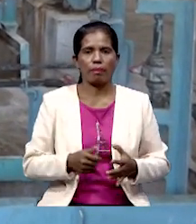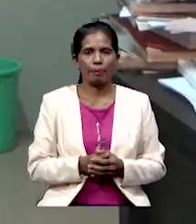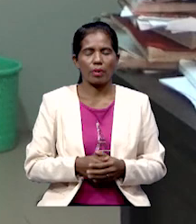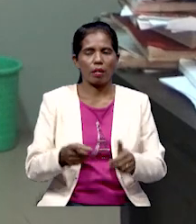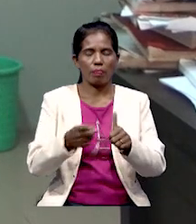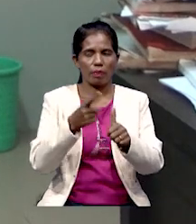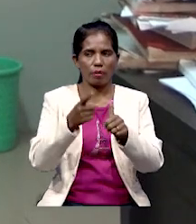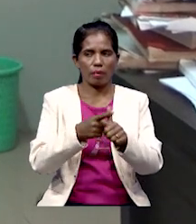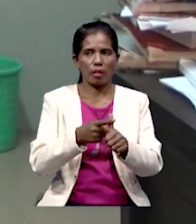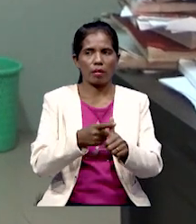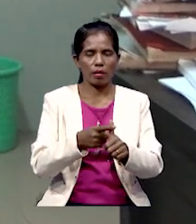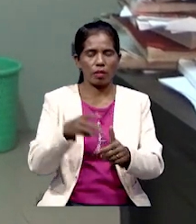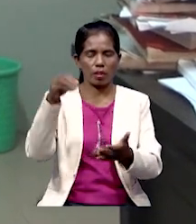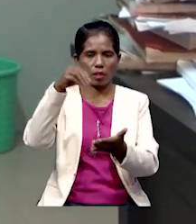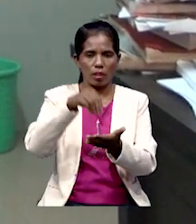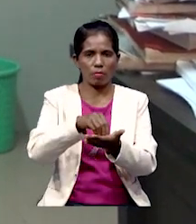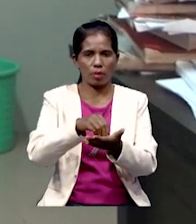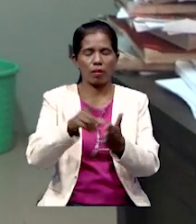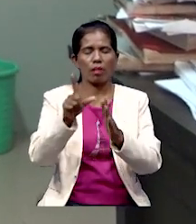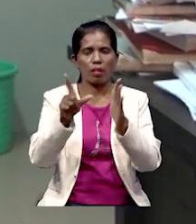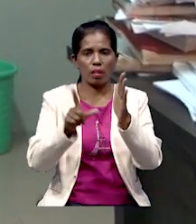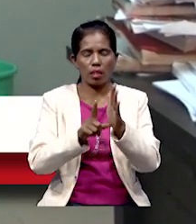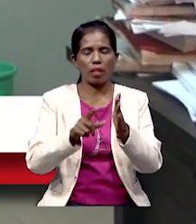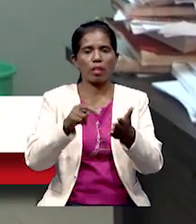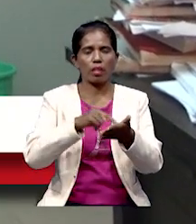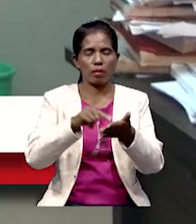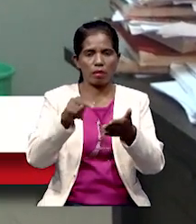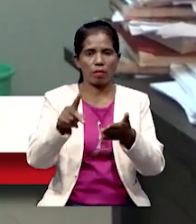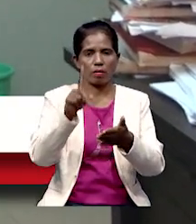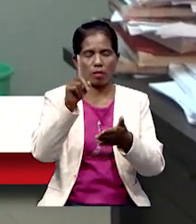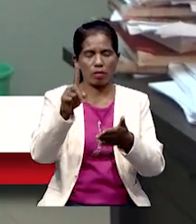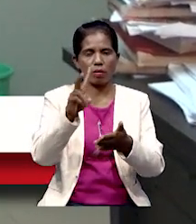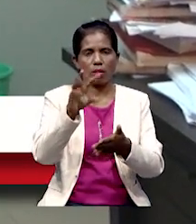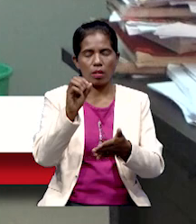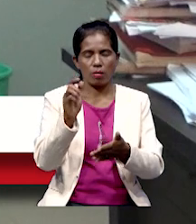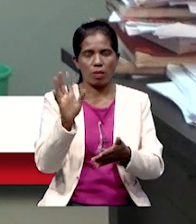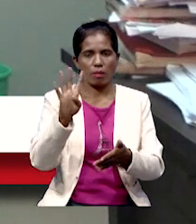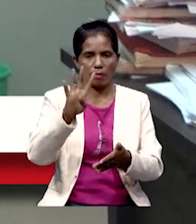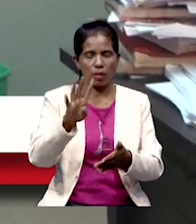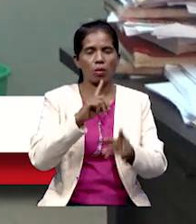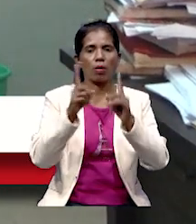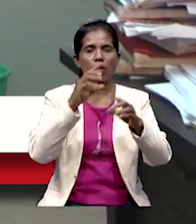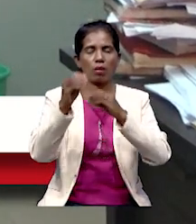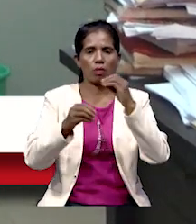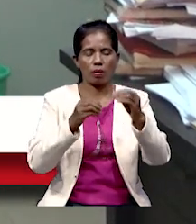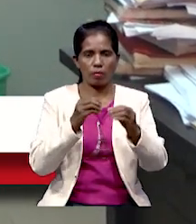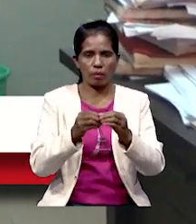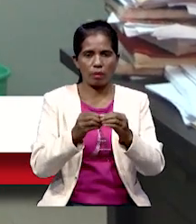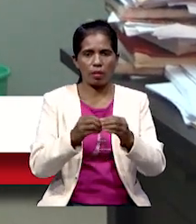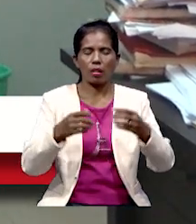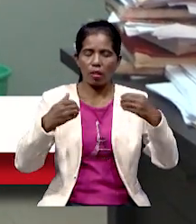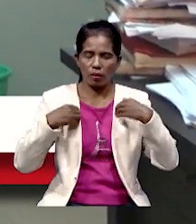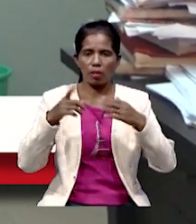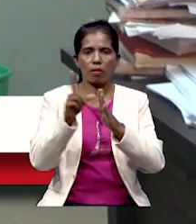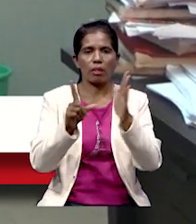ligasaun pon ne tama hotu na iha lei nimur numero 1 2004 ne kuale konaba ligasaun ilegais ne ne iha hotu lei